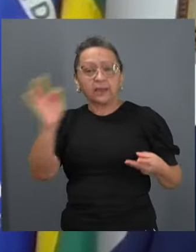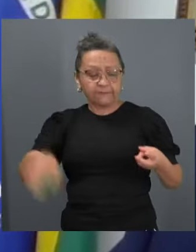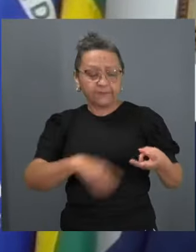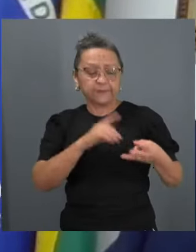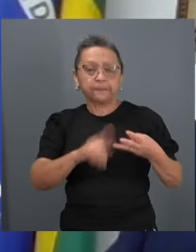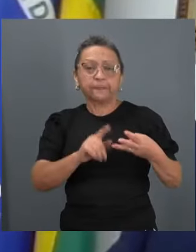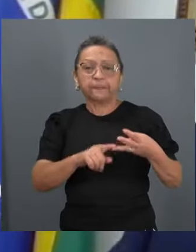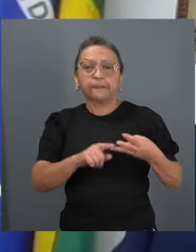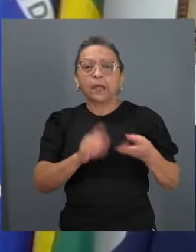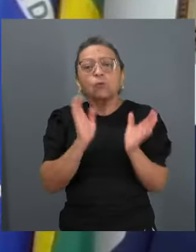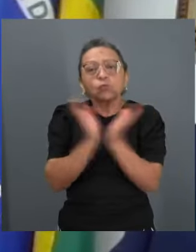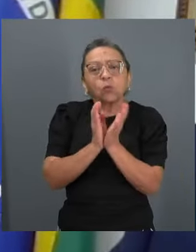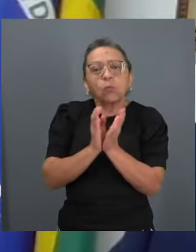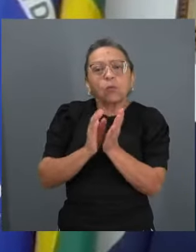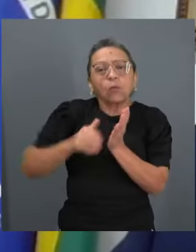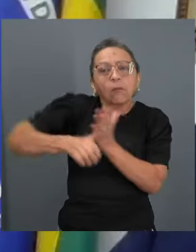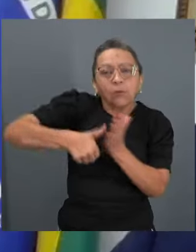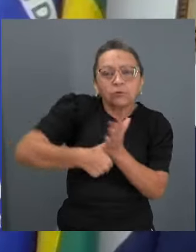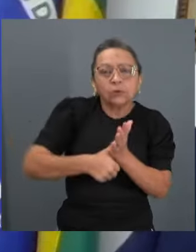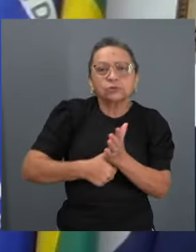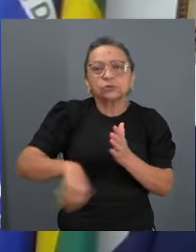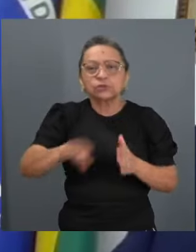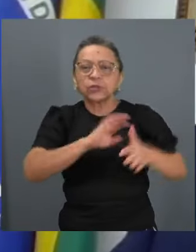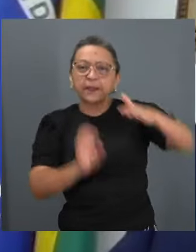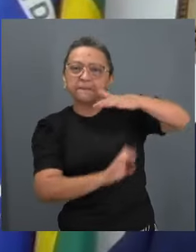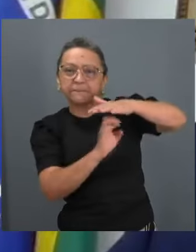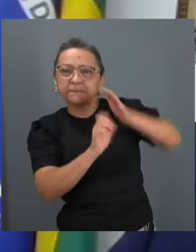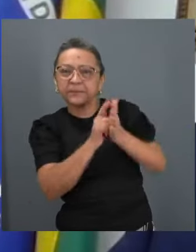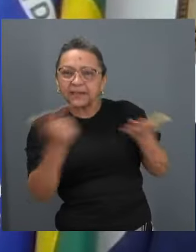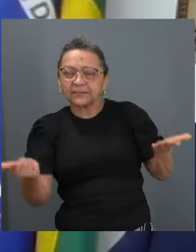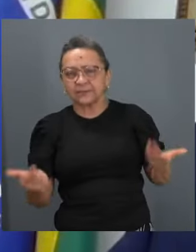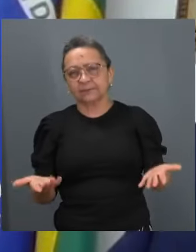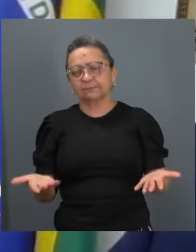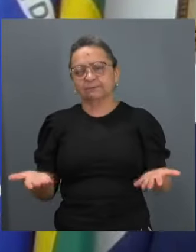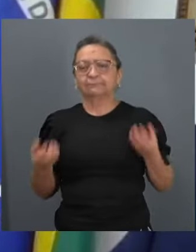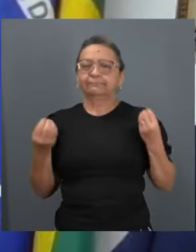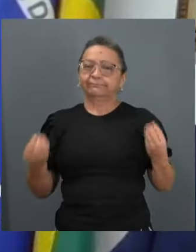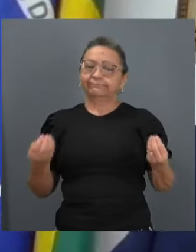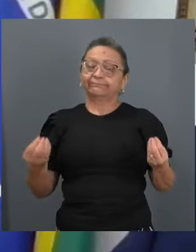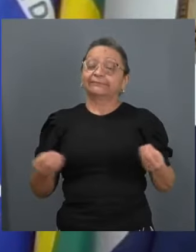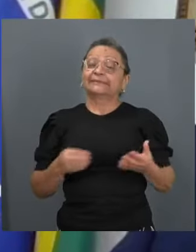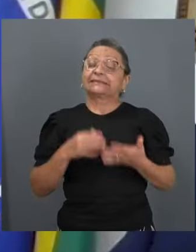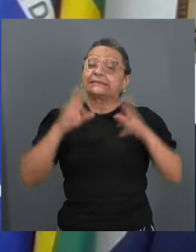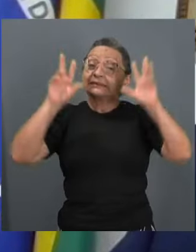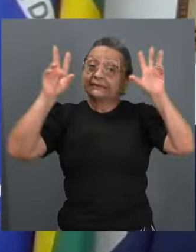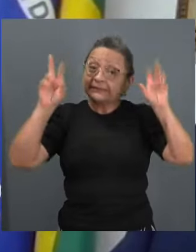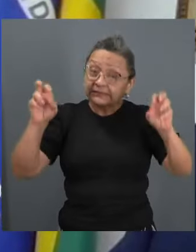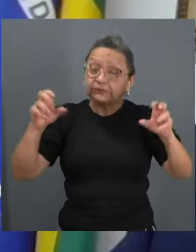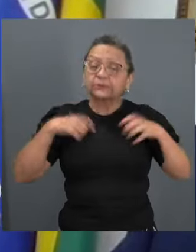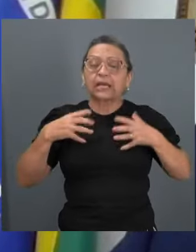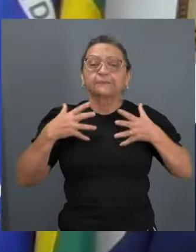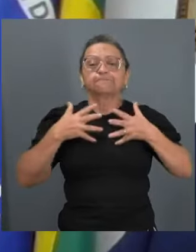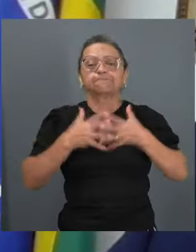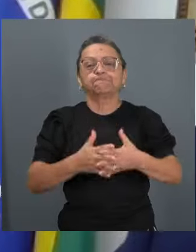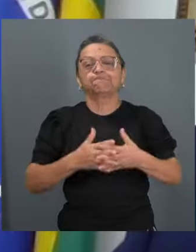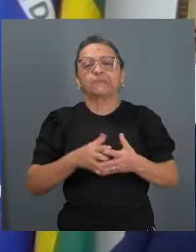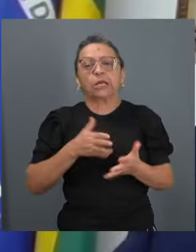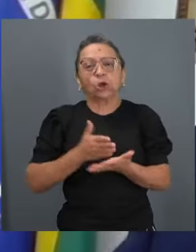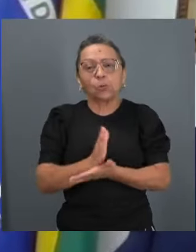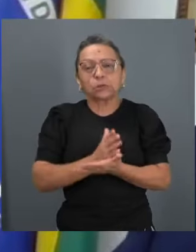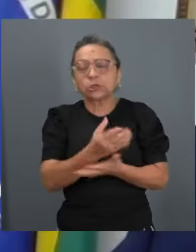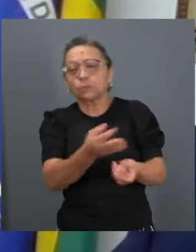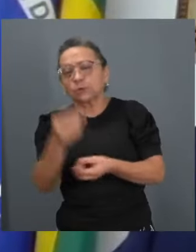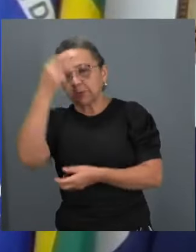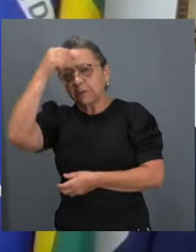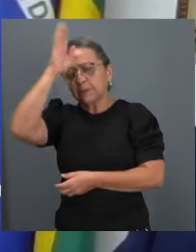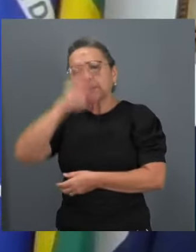um consórcio de imprensa, sabe? E isso está incomodando muito os brasileiros.